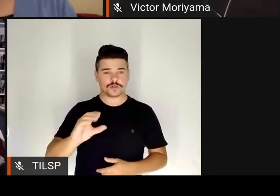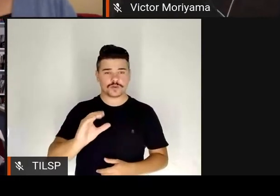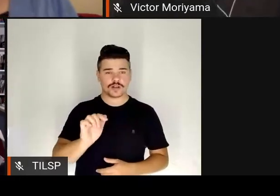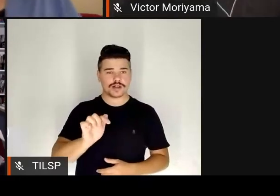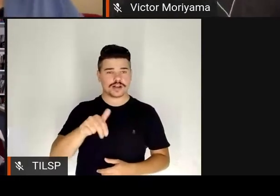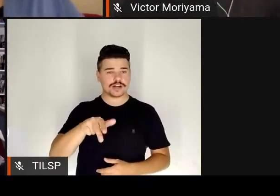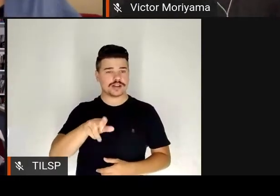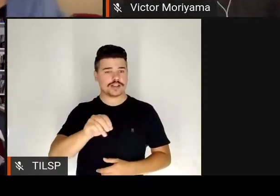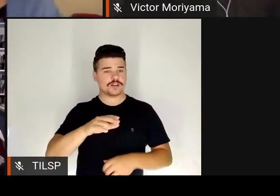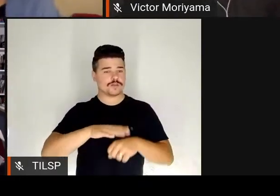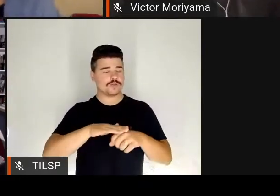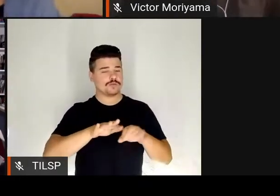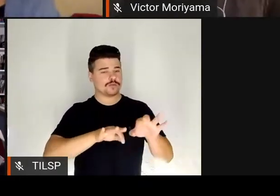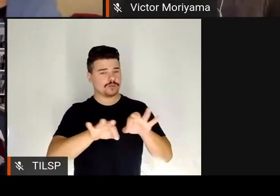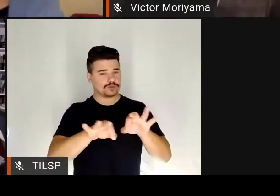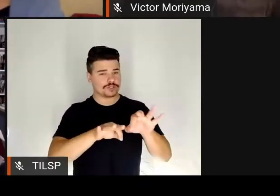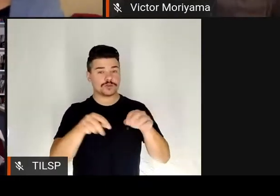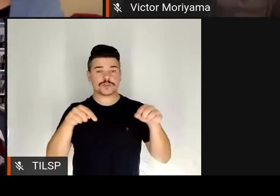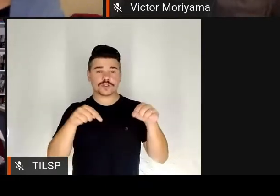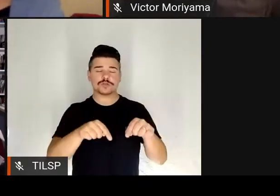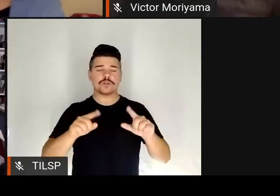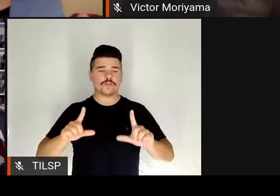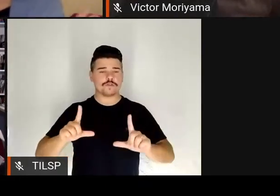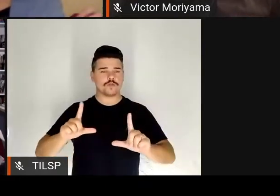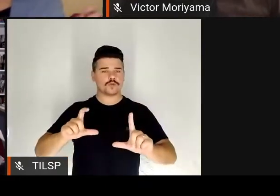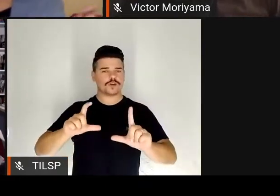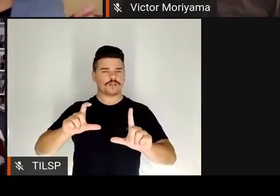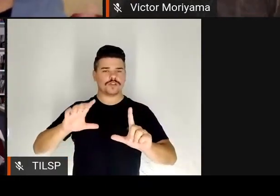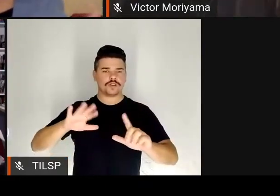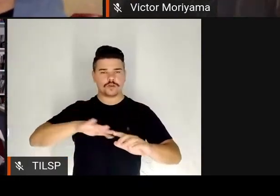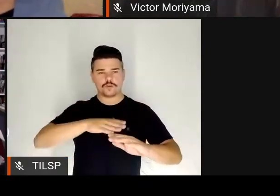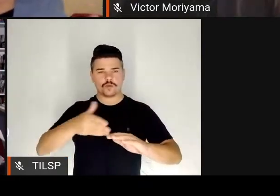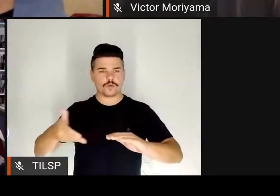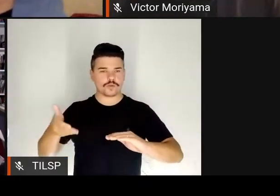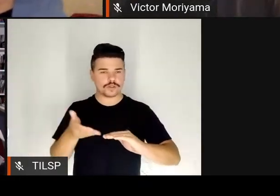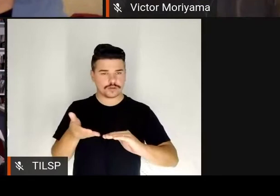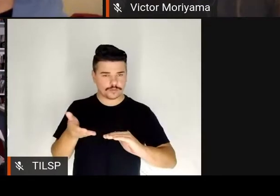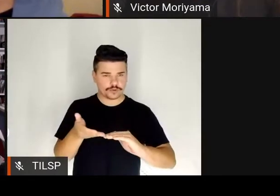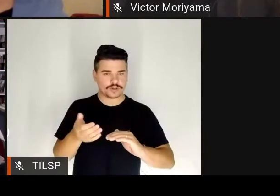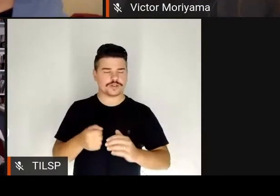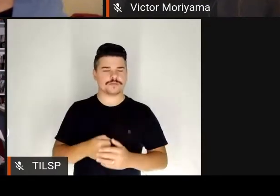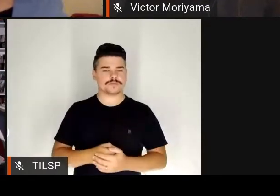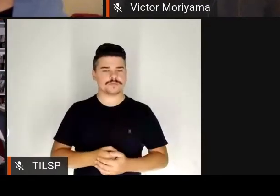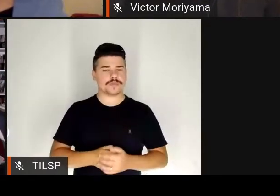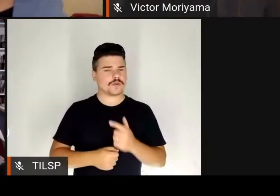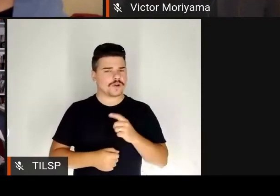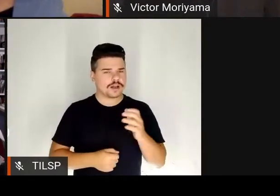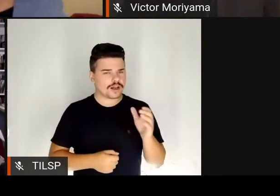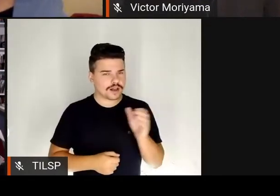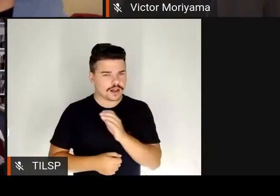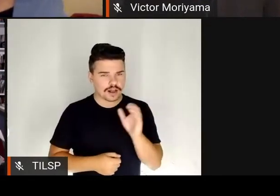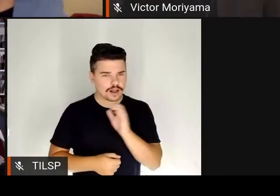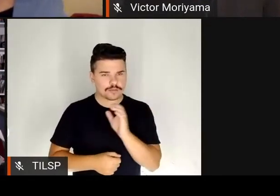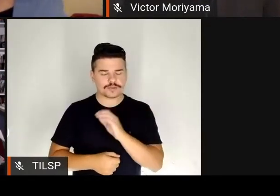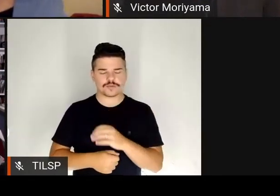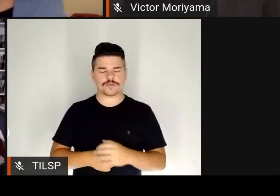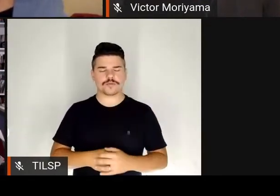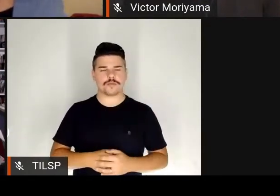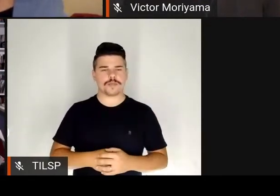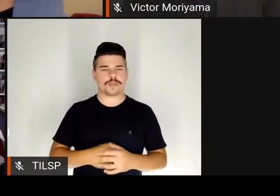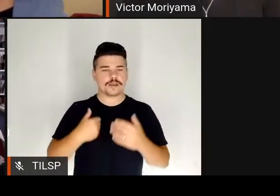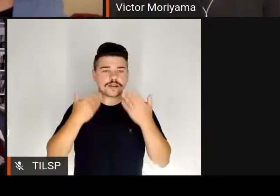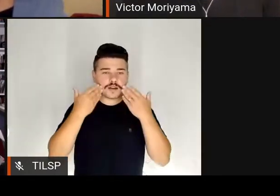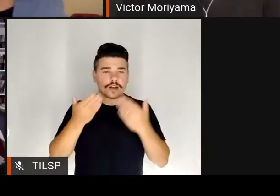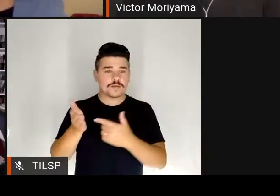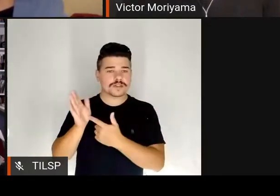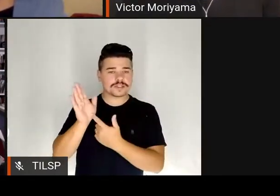produziu, e a fotografia contemporânea. Eu gostaria de rapidamente, né, apresentar a Érica